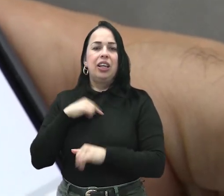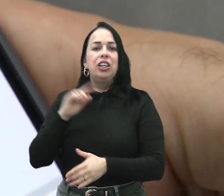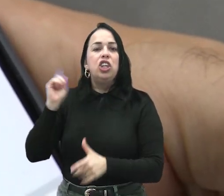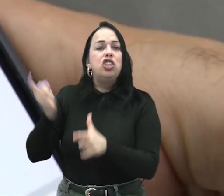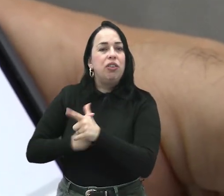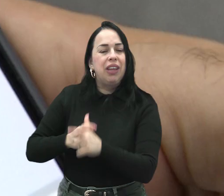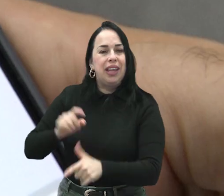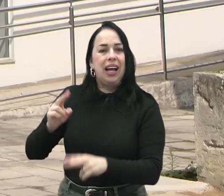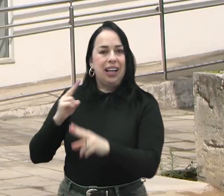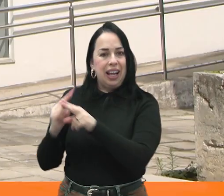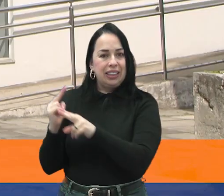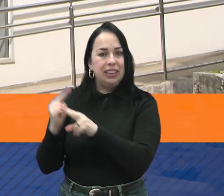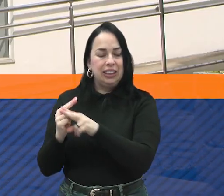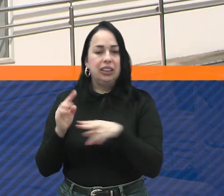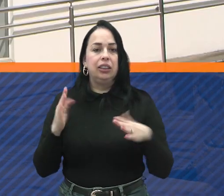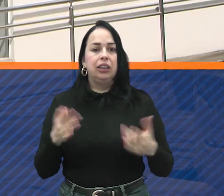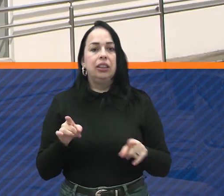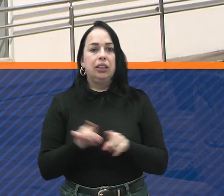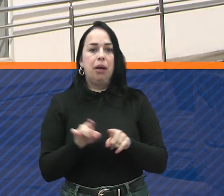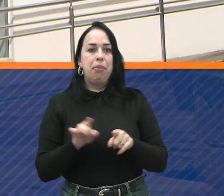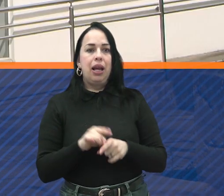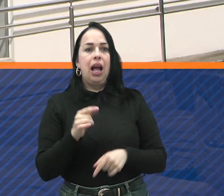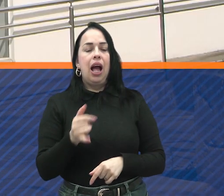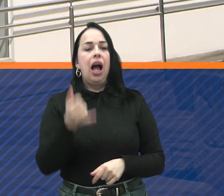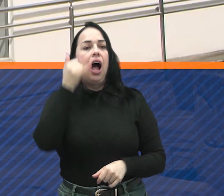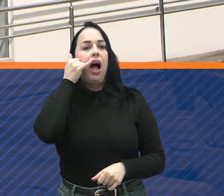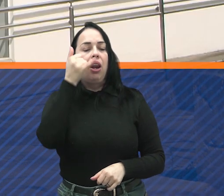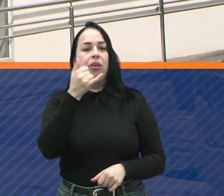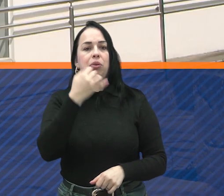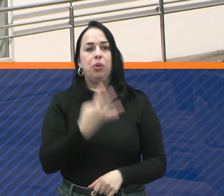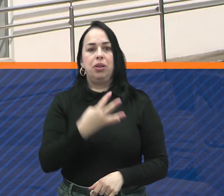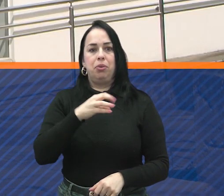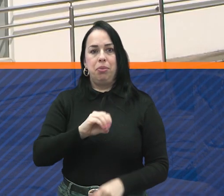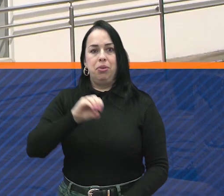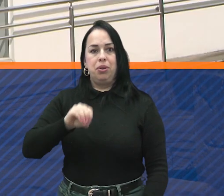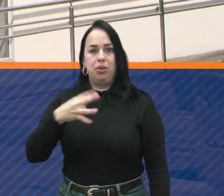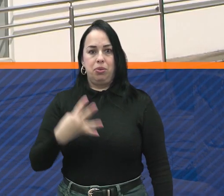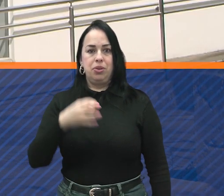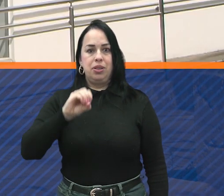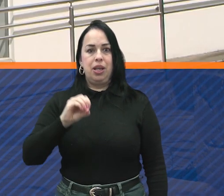Tudo em Dia Caixa. Outro caminho é pelo Alô Caixa, nos números